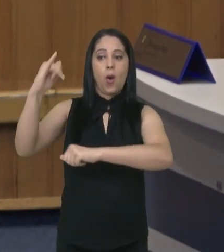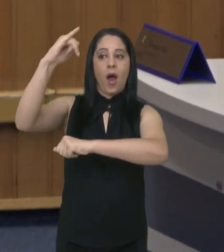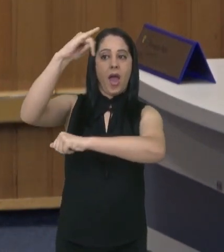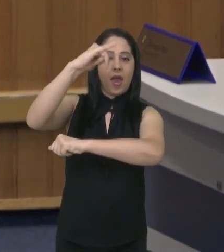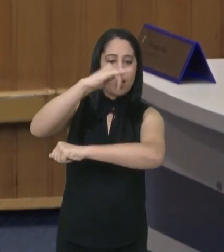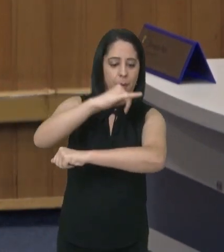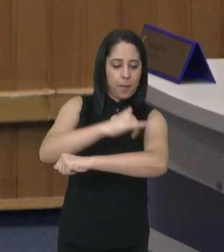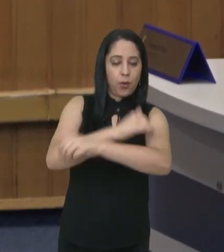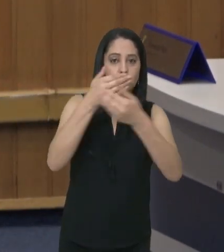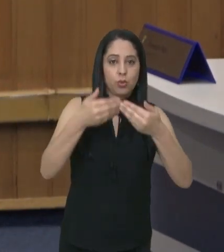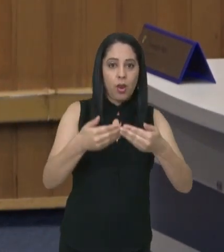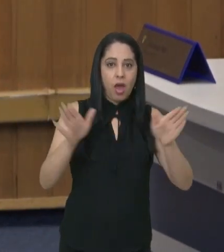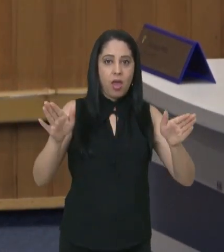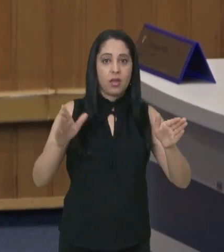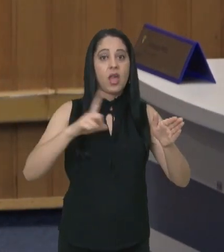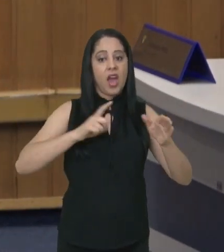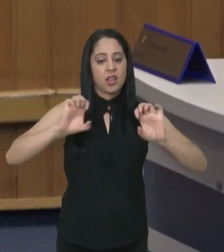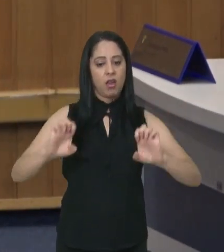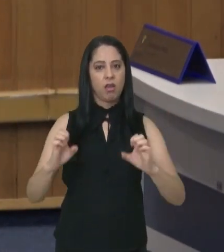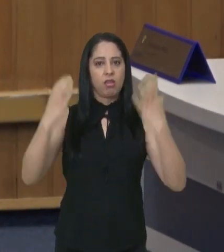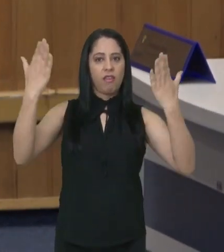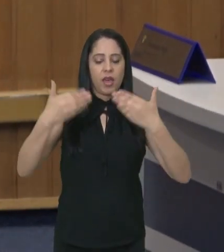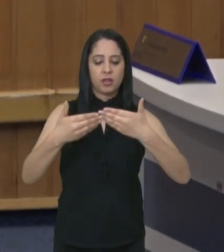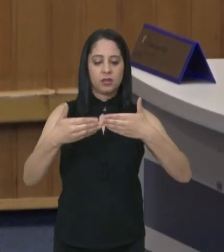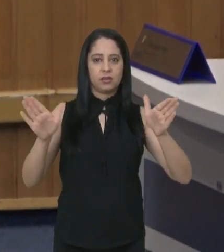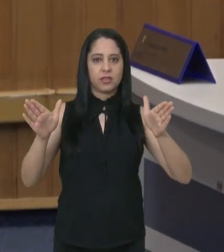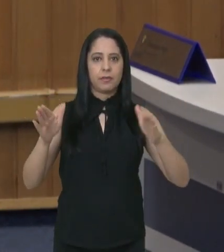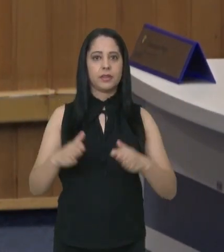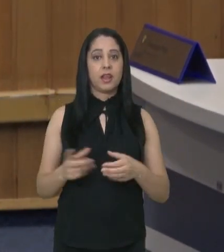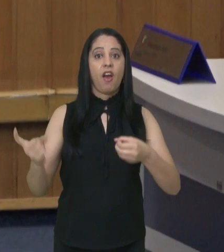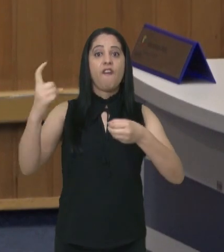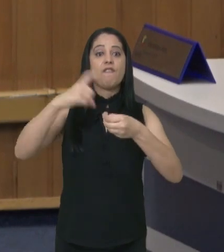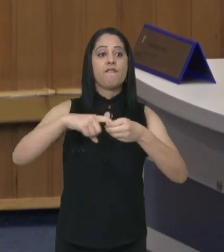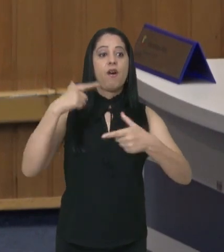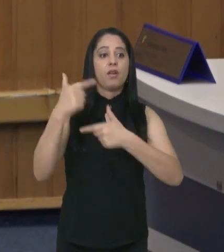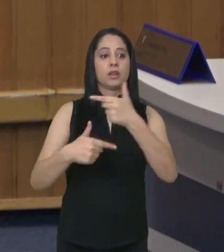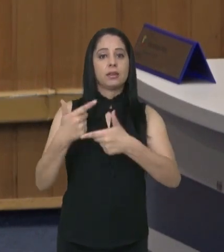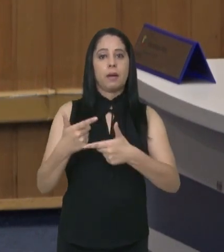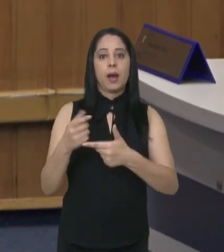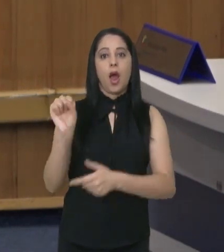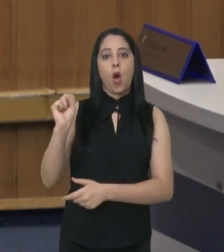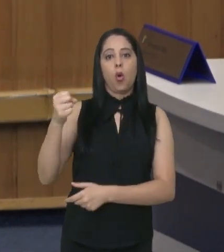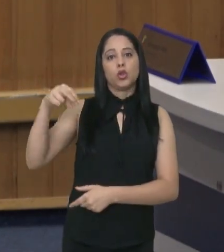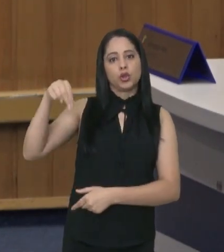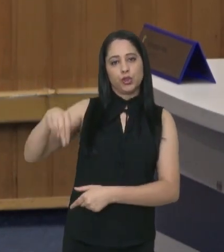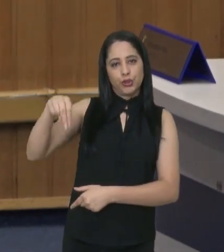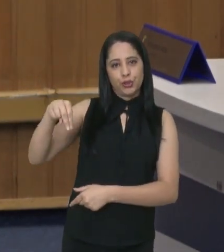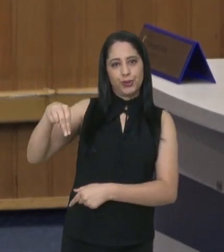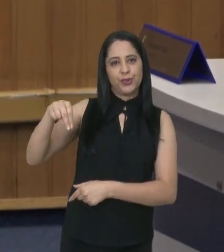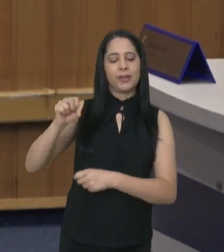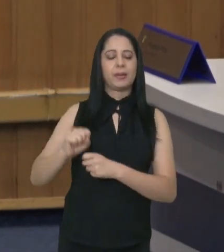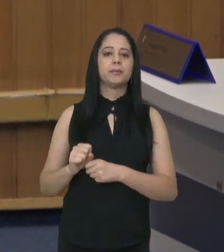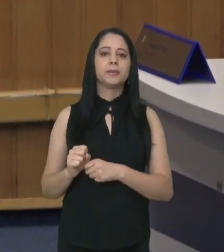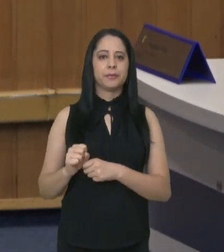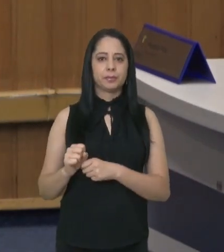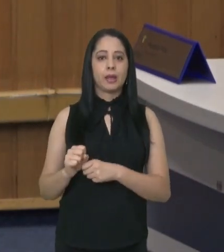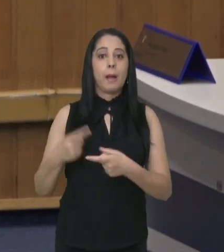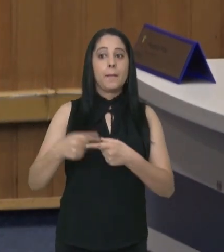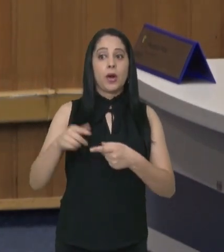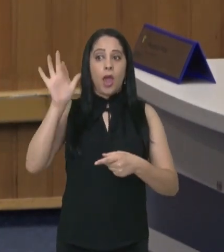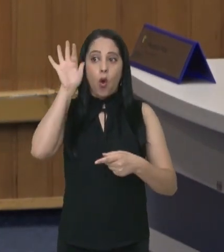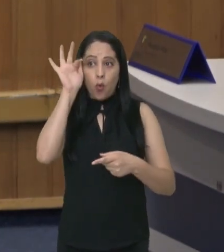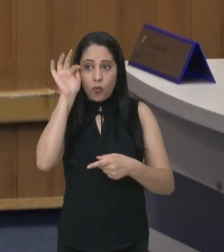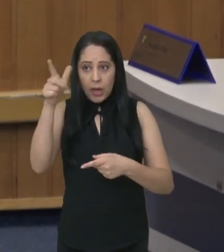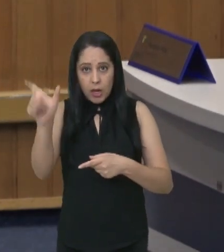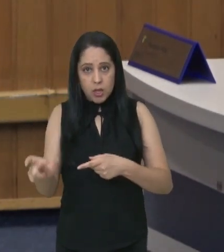pessoal. 8 de novembro, voltando os trabalhos do aeroporto. Foi um trabalho que o Felício